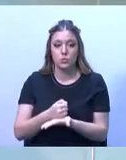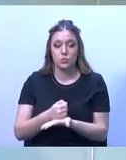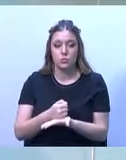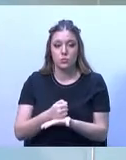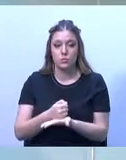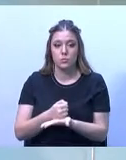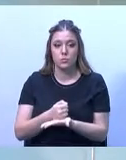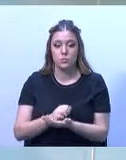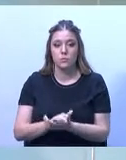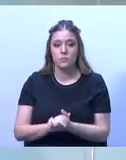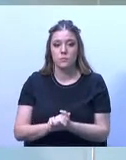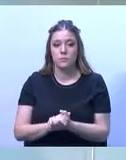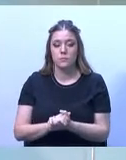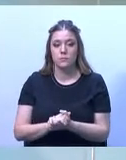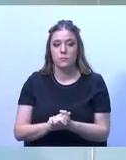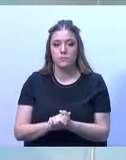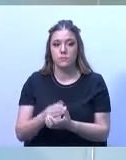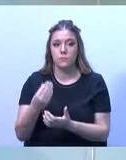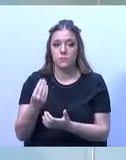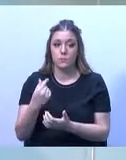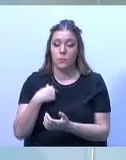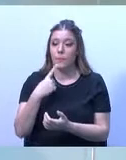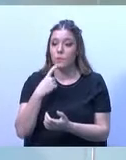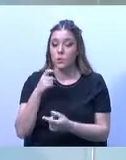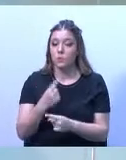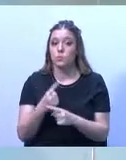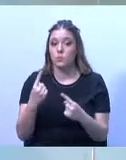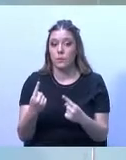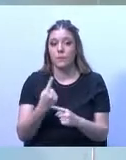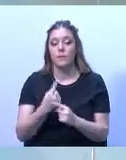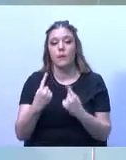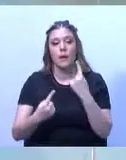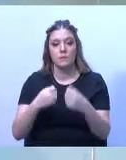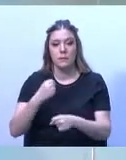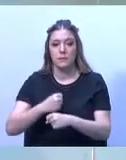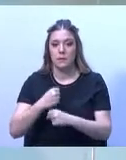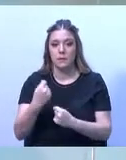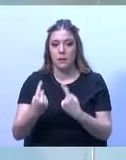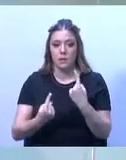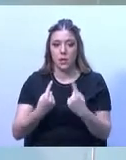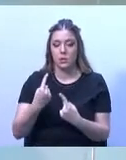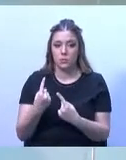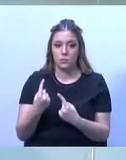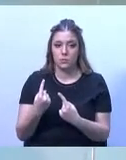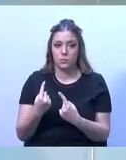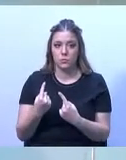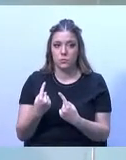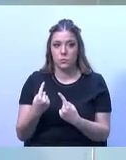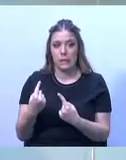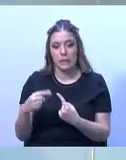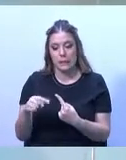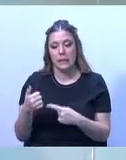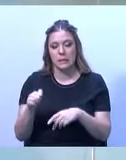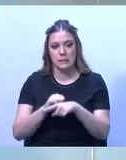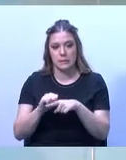Profissional de seguros, mediador. Ok, muito bem. Eu perguntei isto porquê? Porque muitas das vezes algumas atividades profissionais que envolvem sapatos biqueira